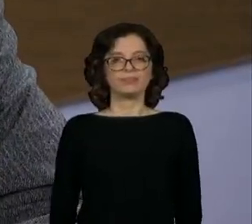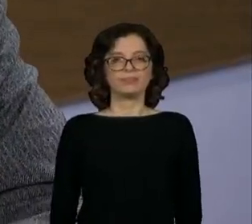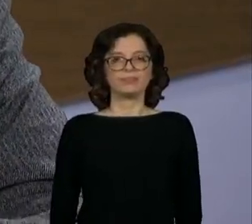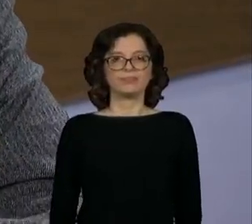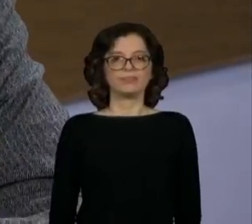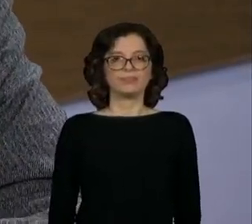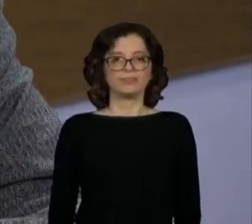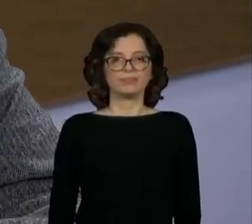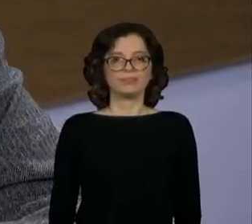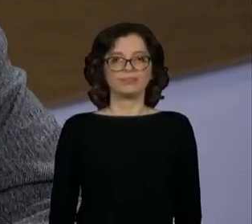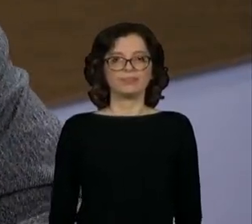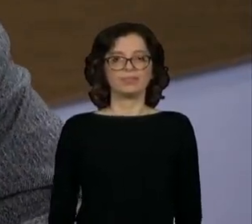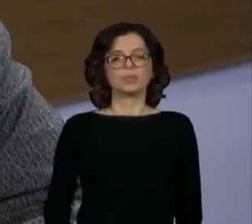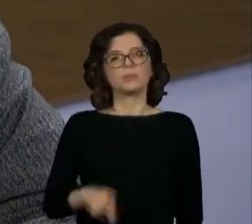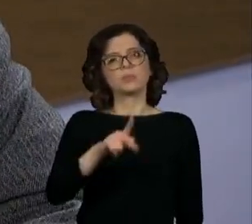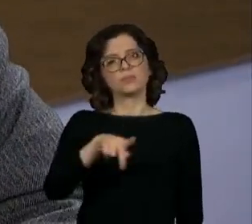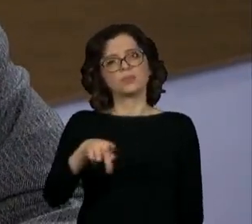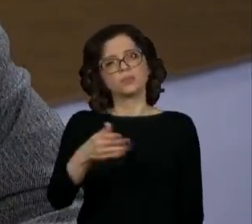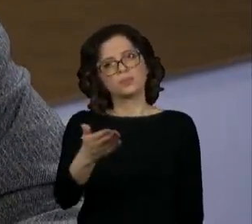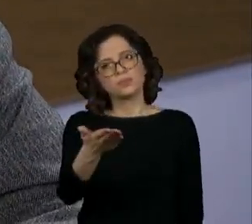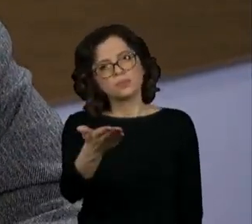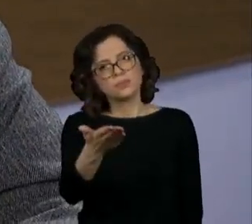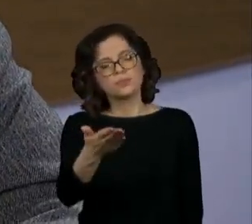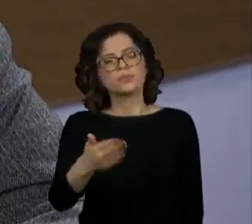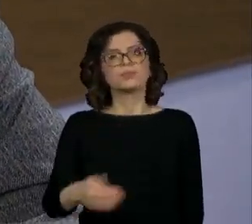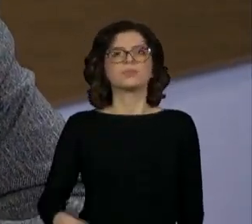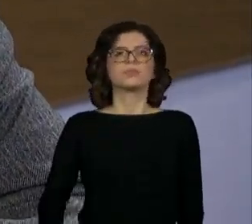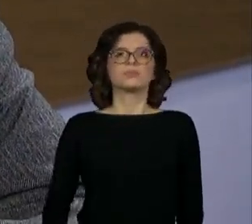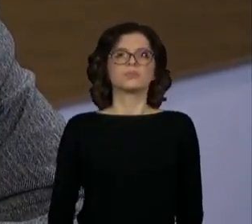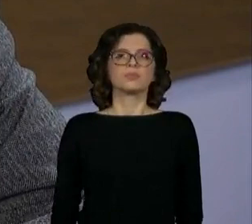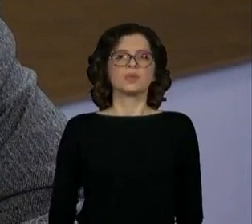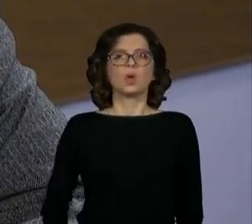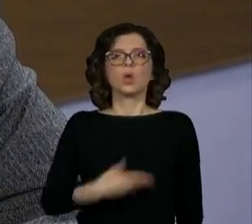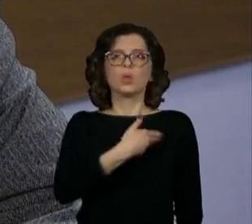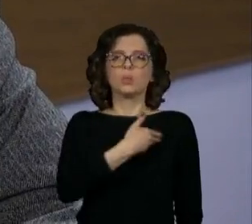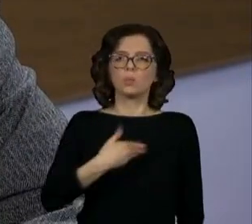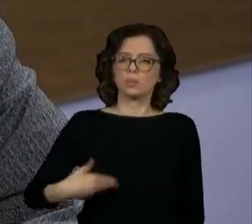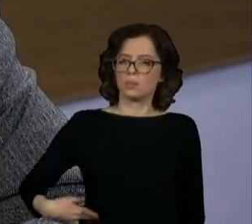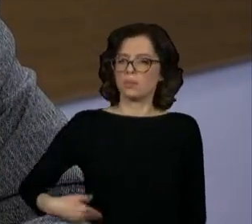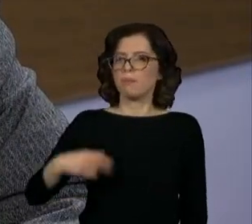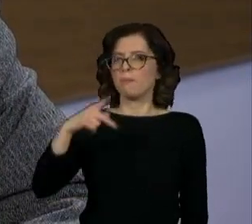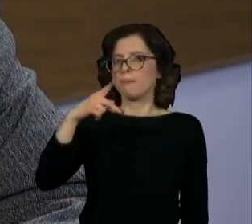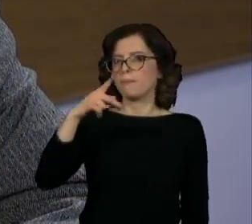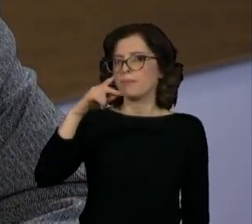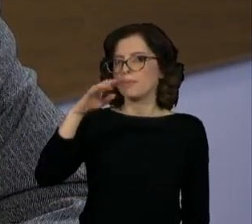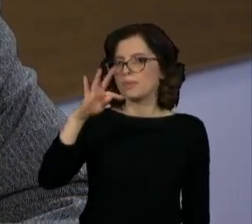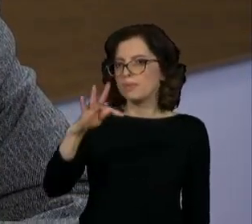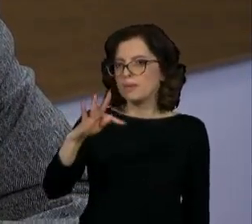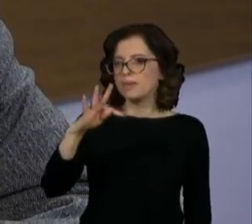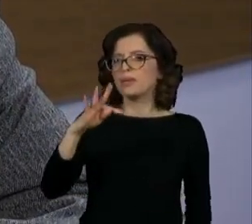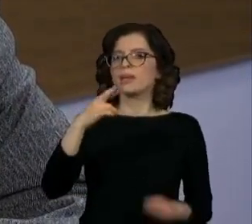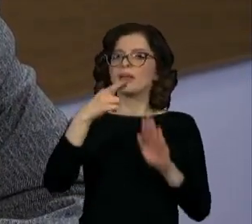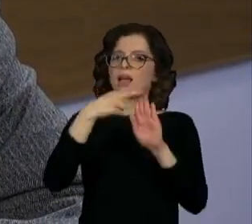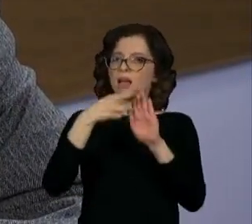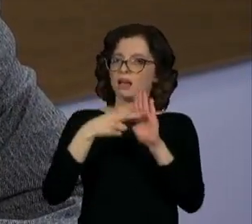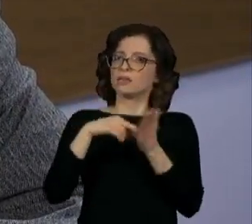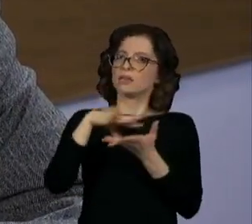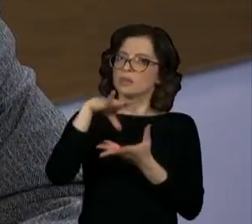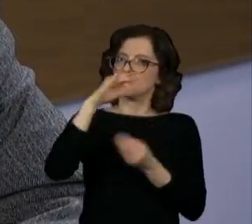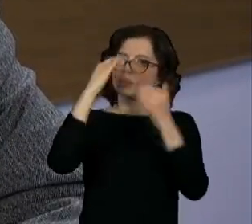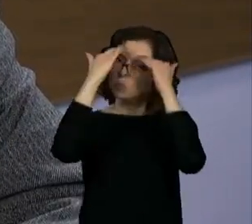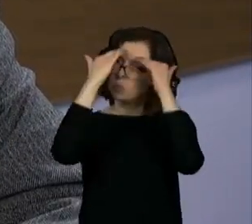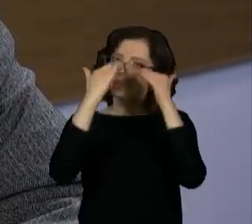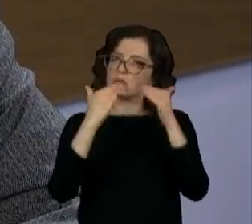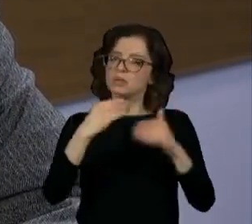Professor, há um certo consenso de que os governos do PT agiram dentro das regras democráticas no Brasil. Aqui